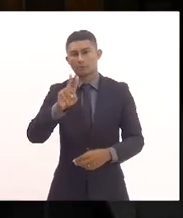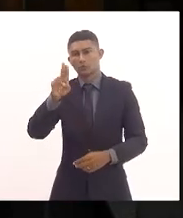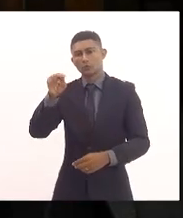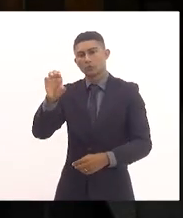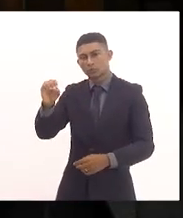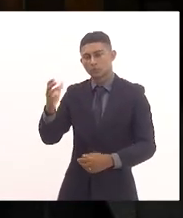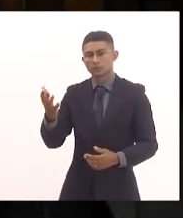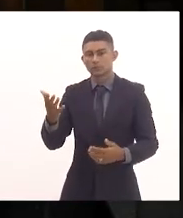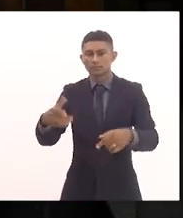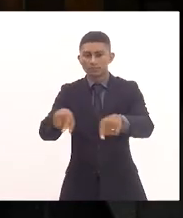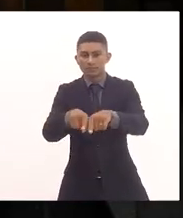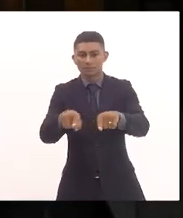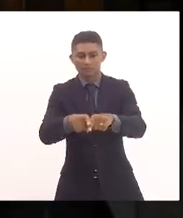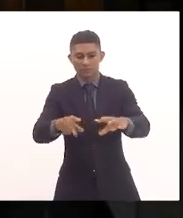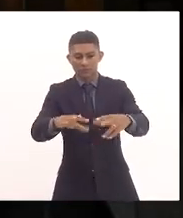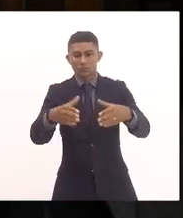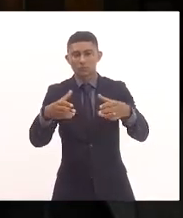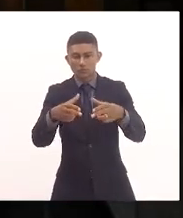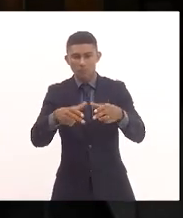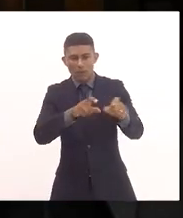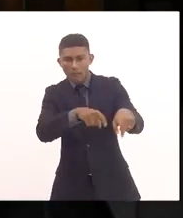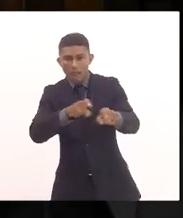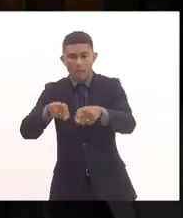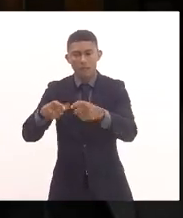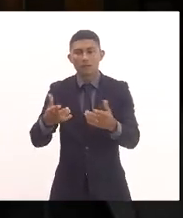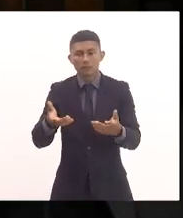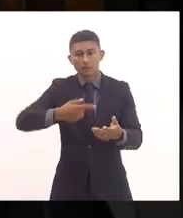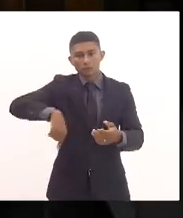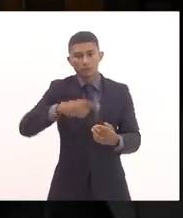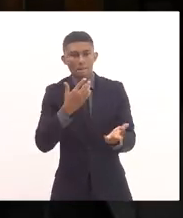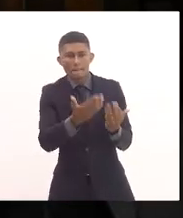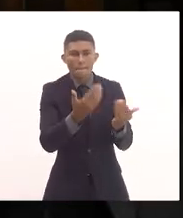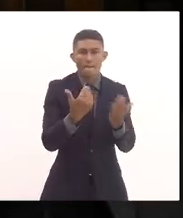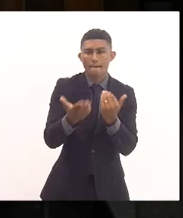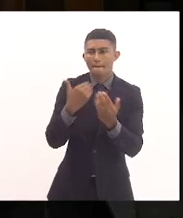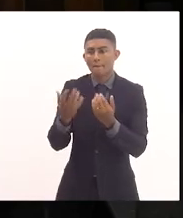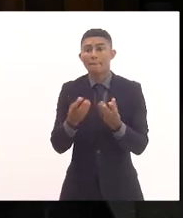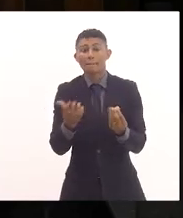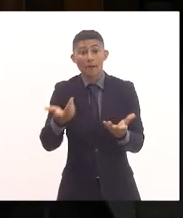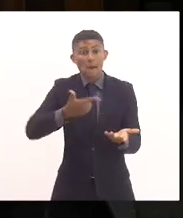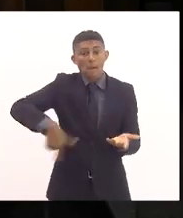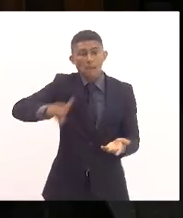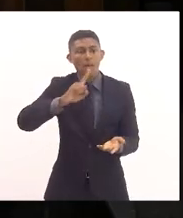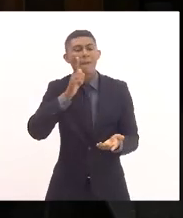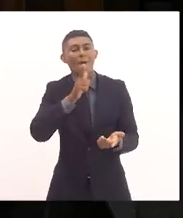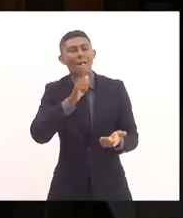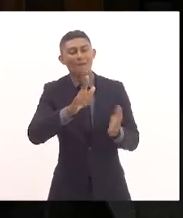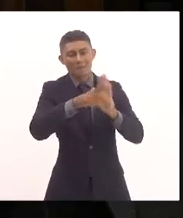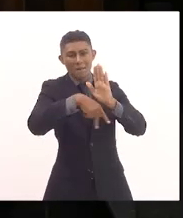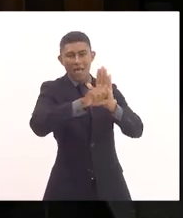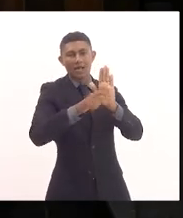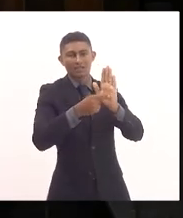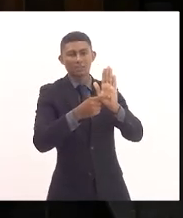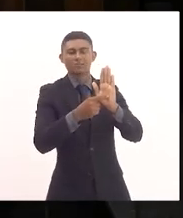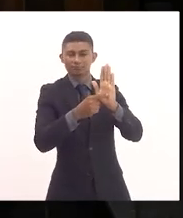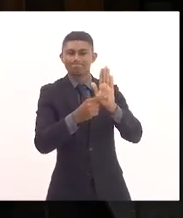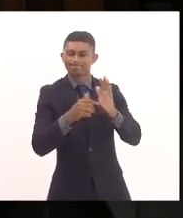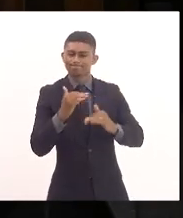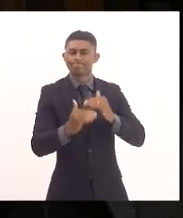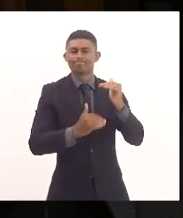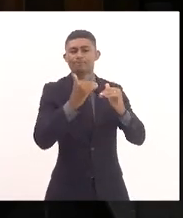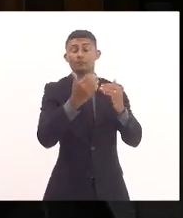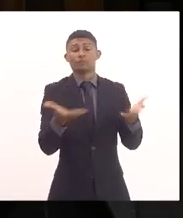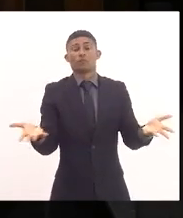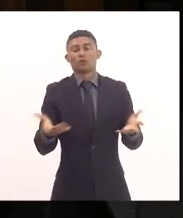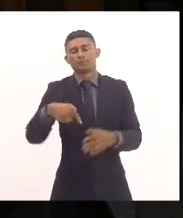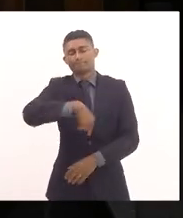com a Frente de Agroecologia, para que a gente conseguisse avançar nesse projeto. Hoje o Rio de Janeiro ainda vive